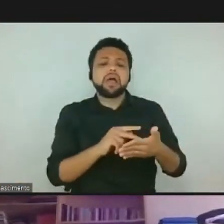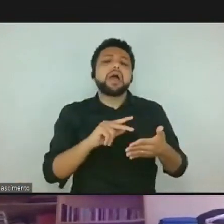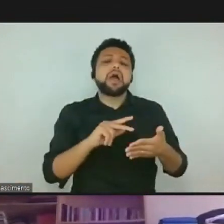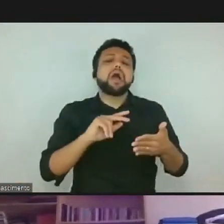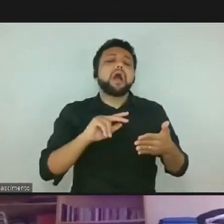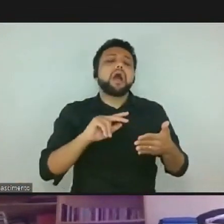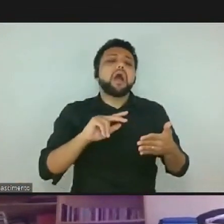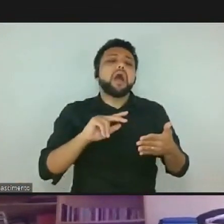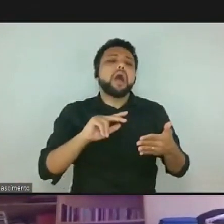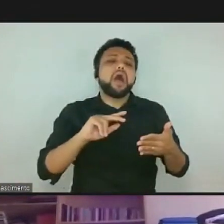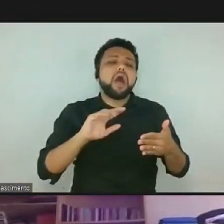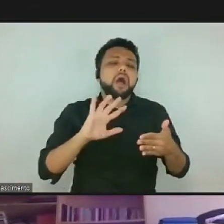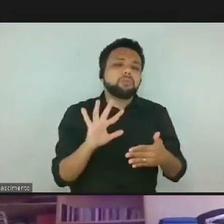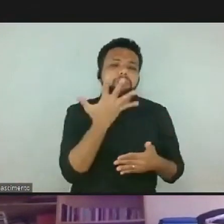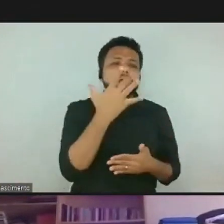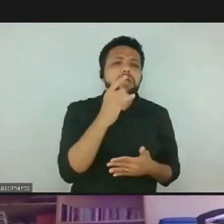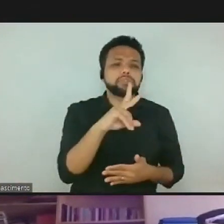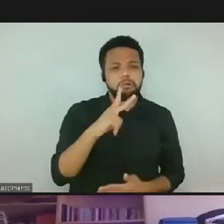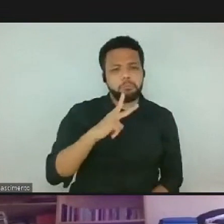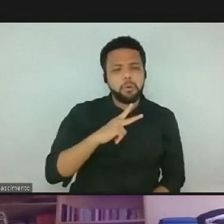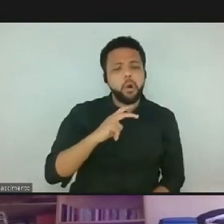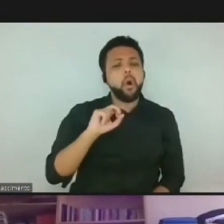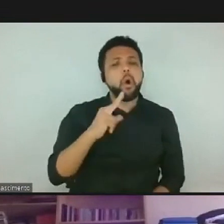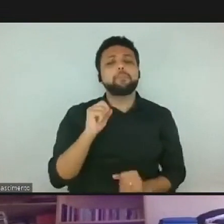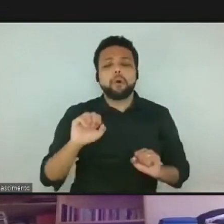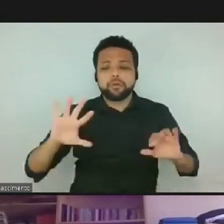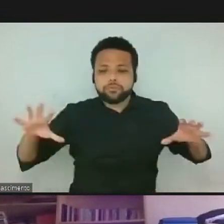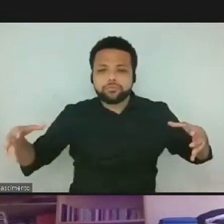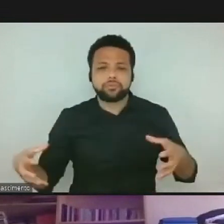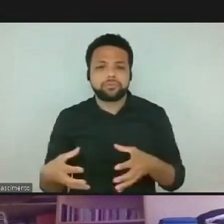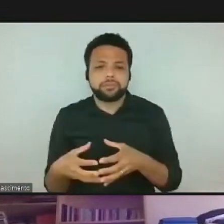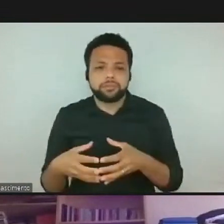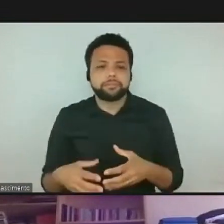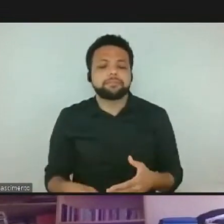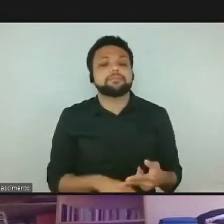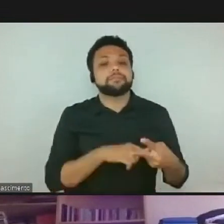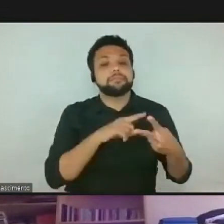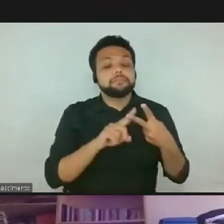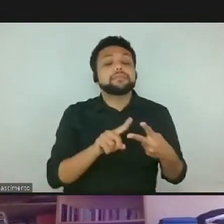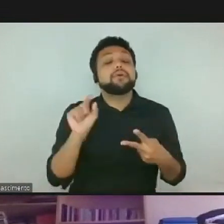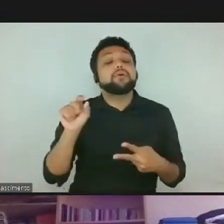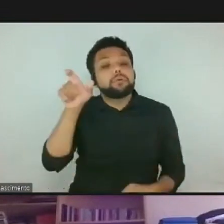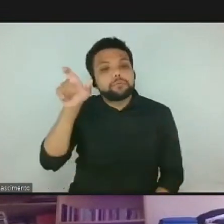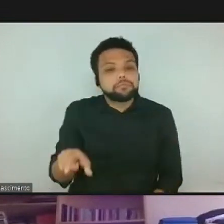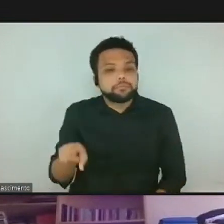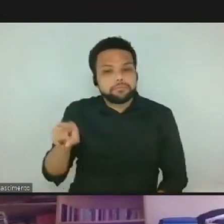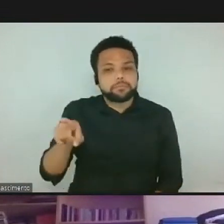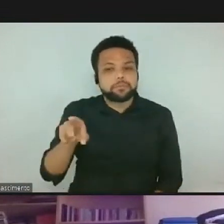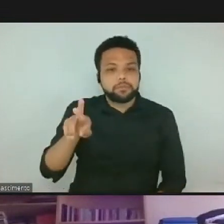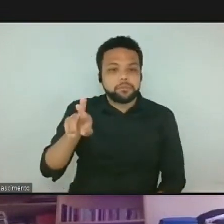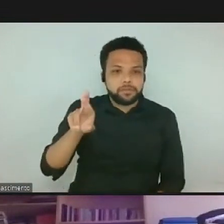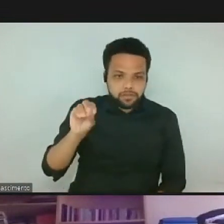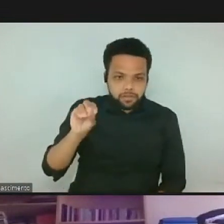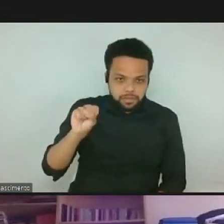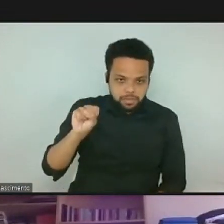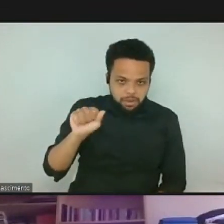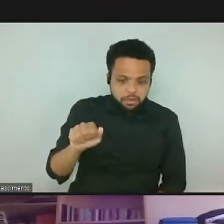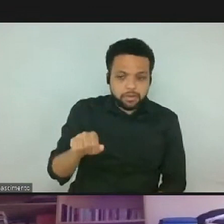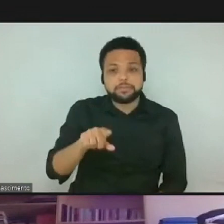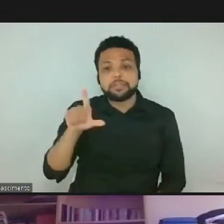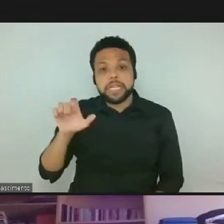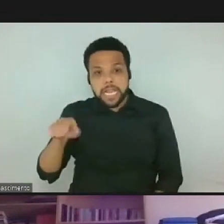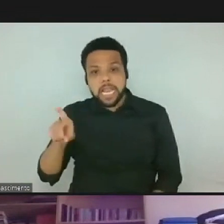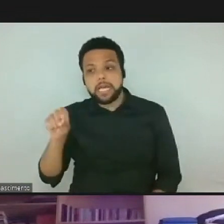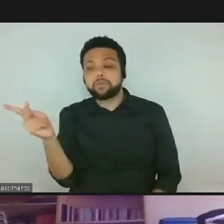pode também se dar no coletivo? E o que a senhora, né, e eu acho que o Leandro também, sugere